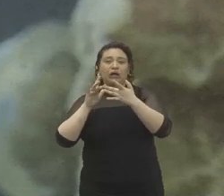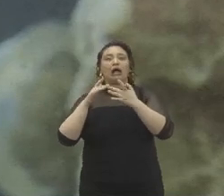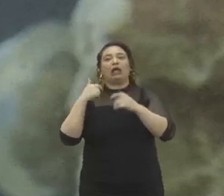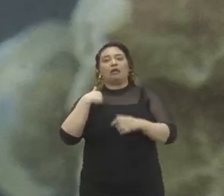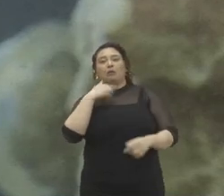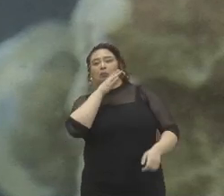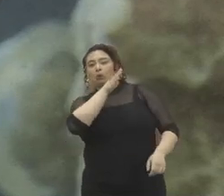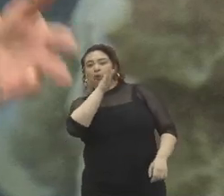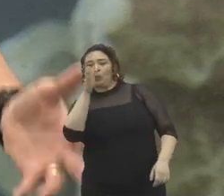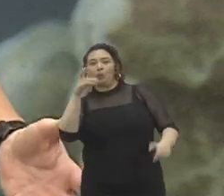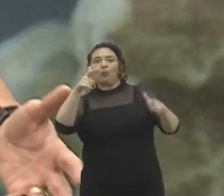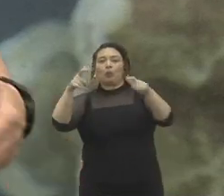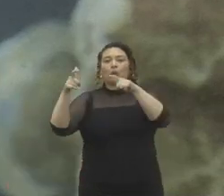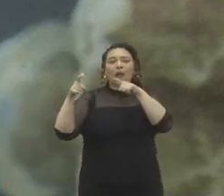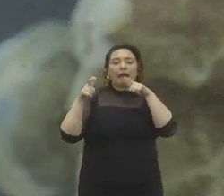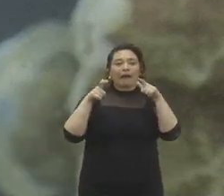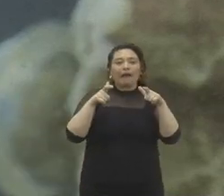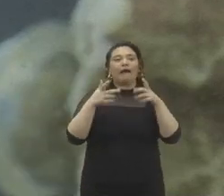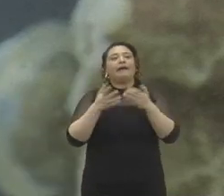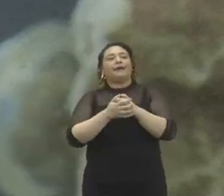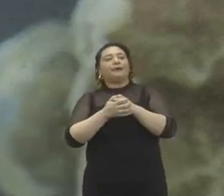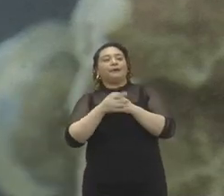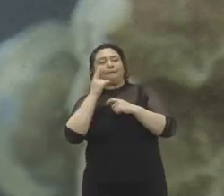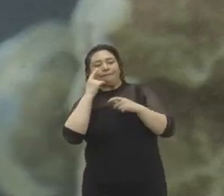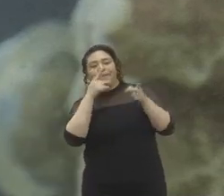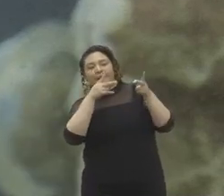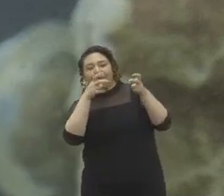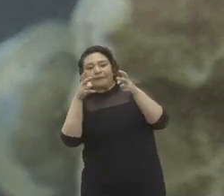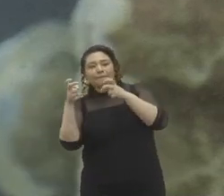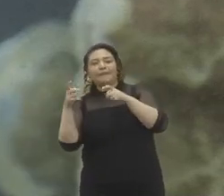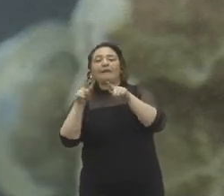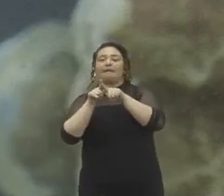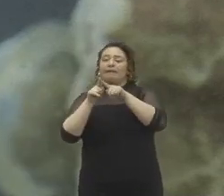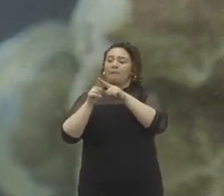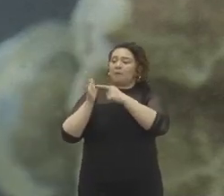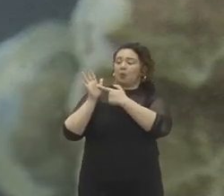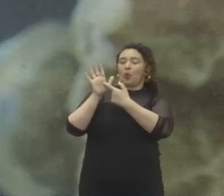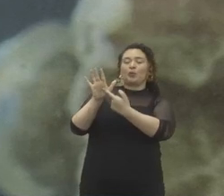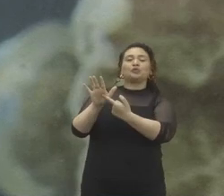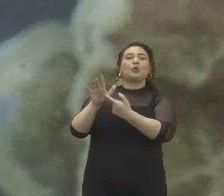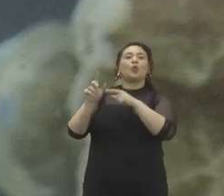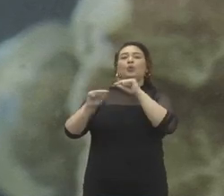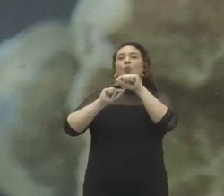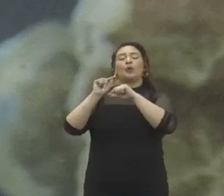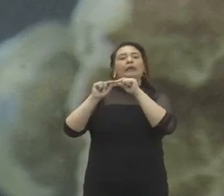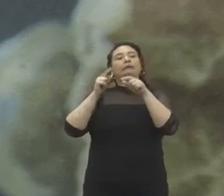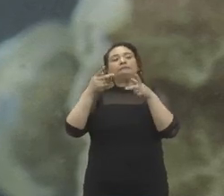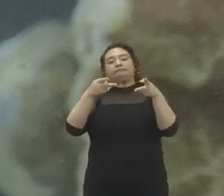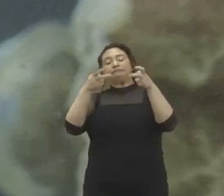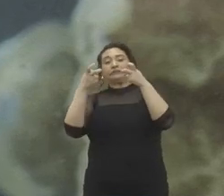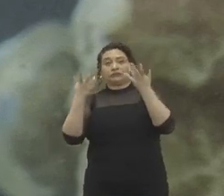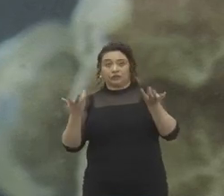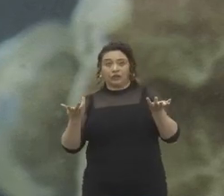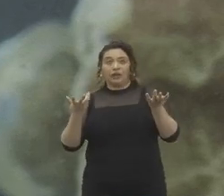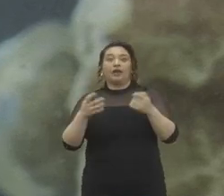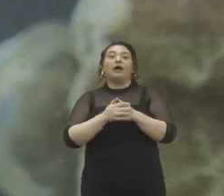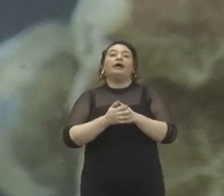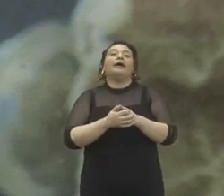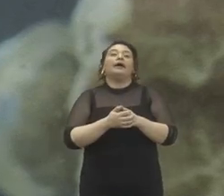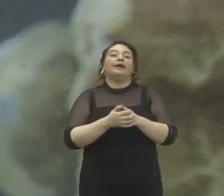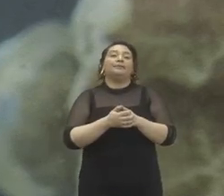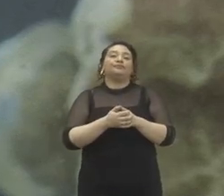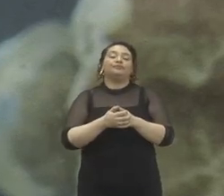lugares testemunhando e reportando né relatando O que eu o que eu via e graças a isso